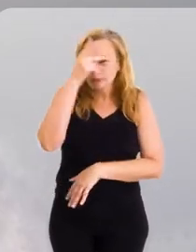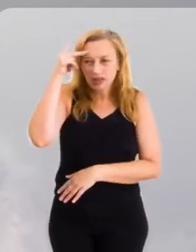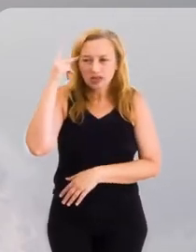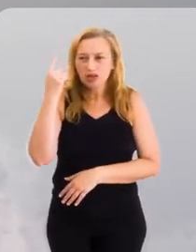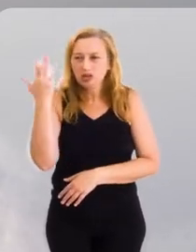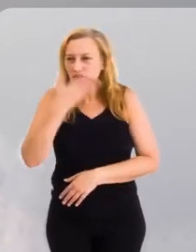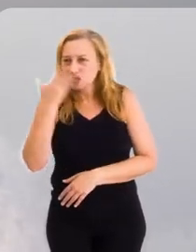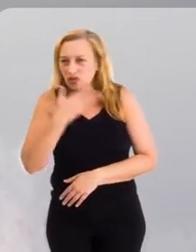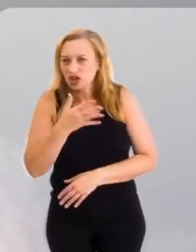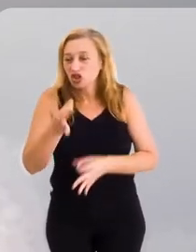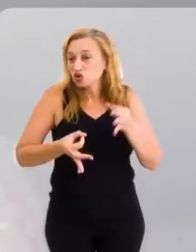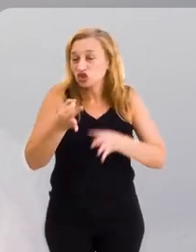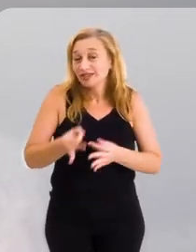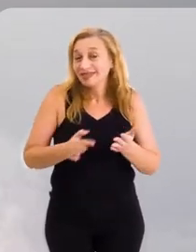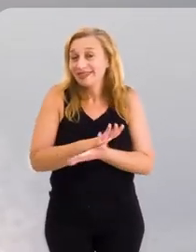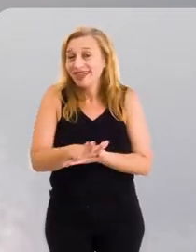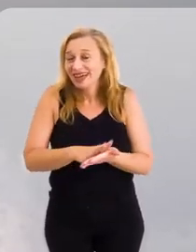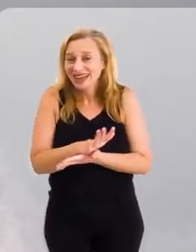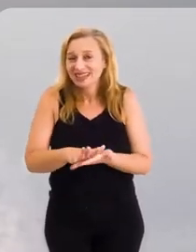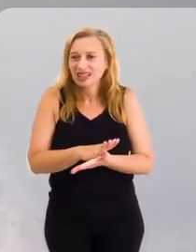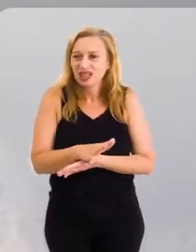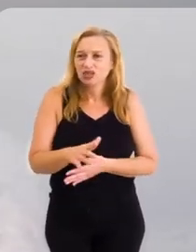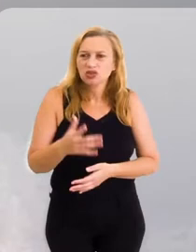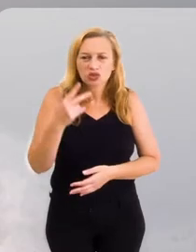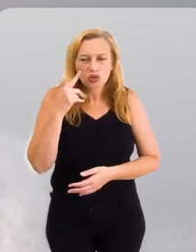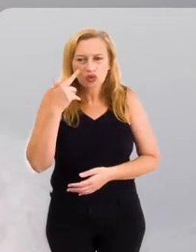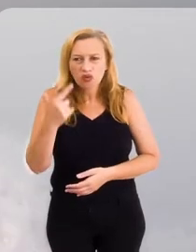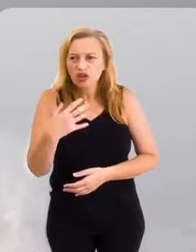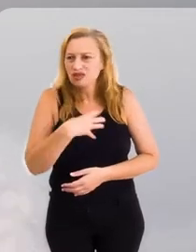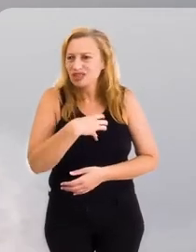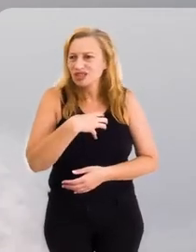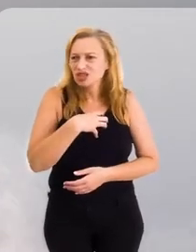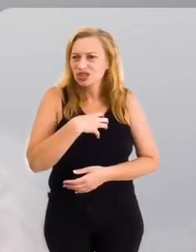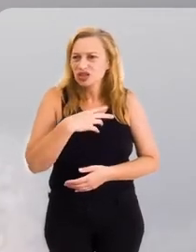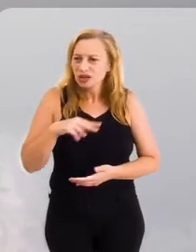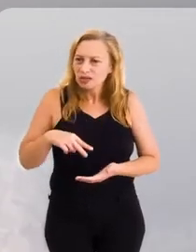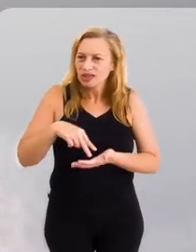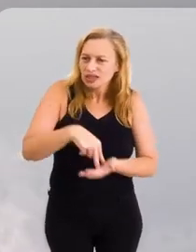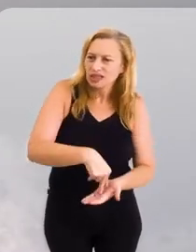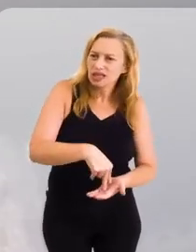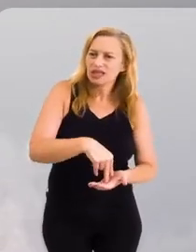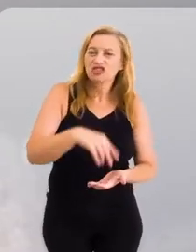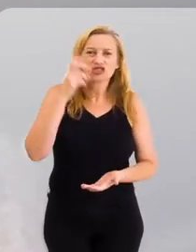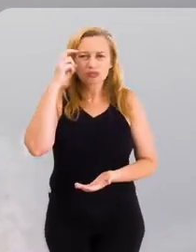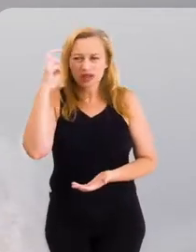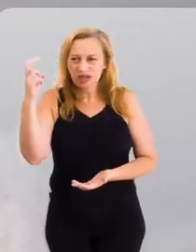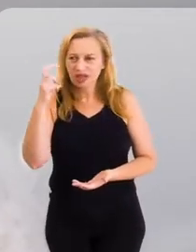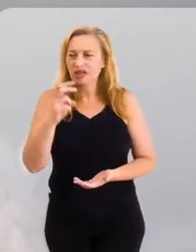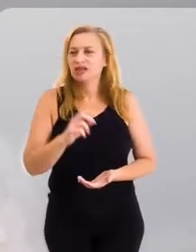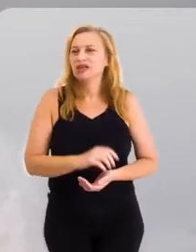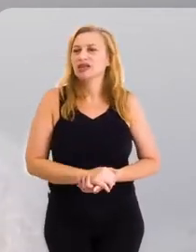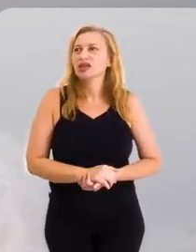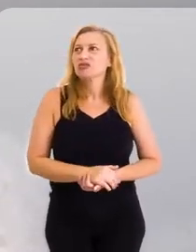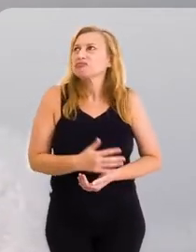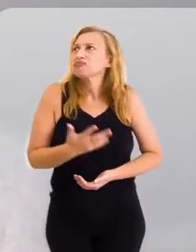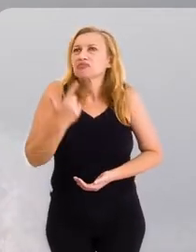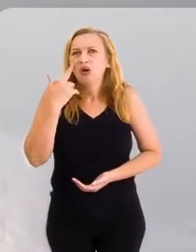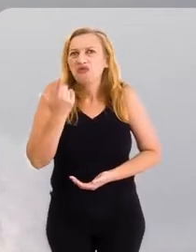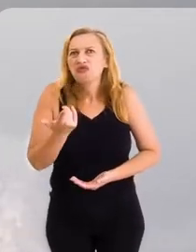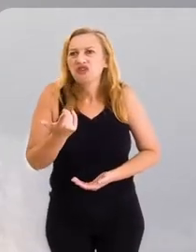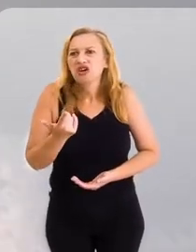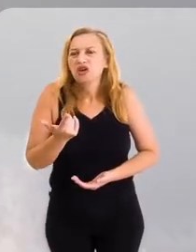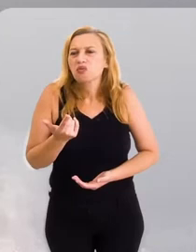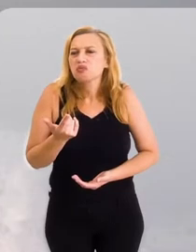águas e também a justiça em lugar nenhum do mundo não venho bom sentido para se levantarem da cama pela manhã não